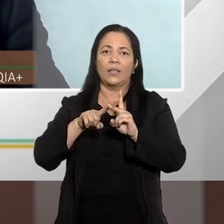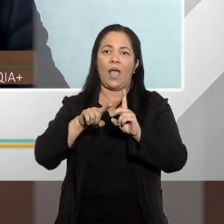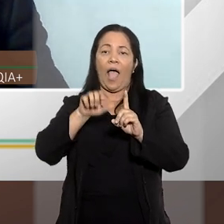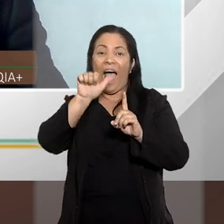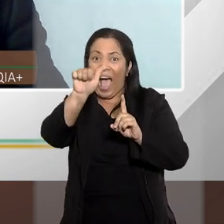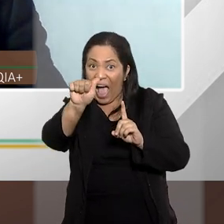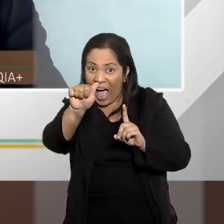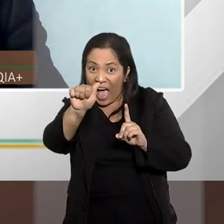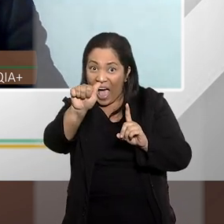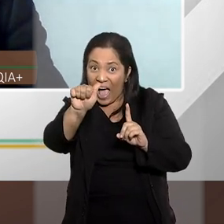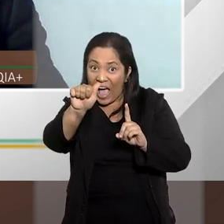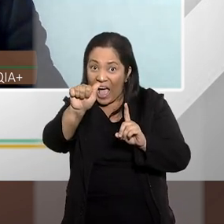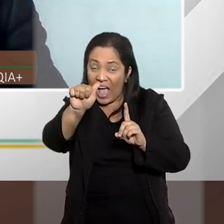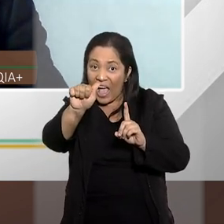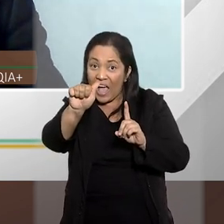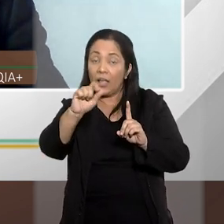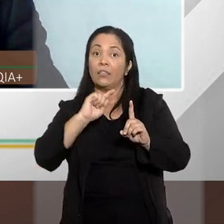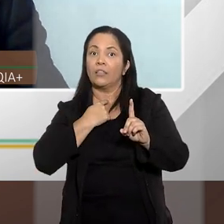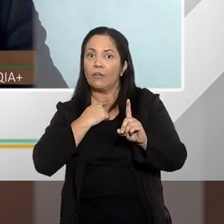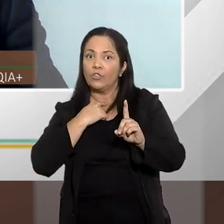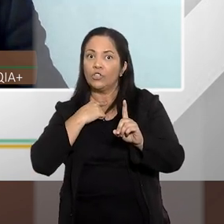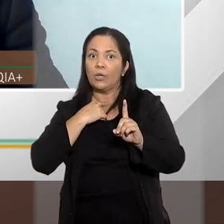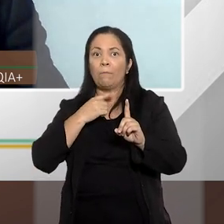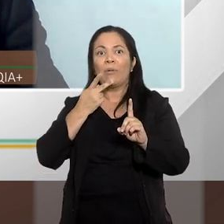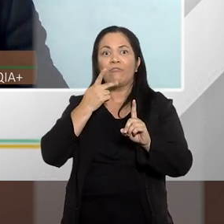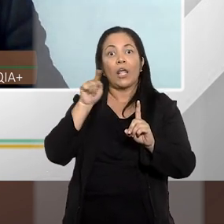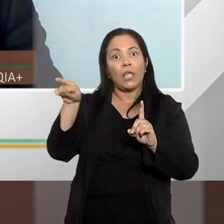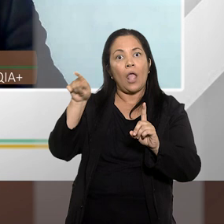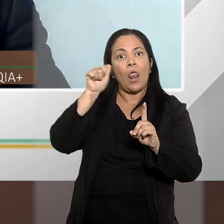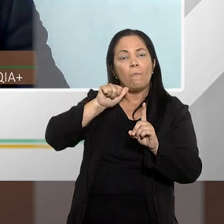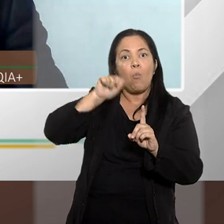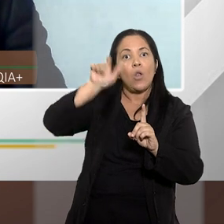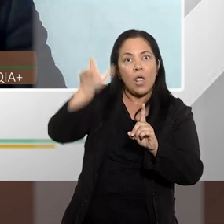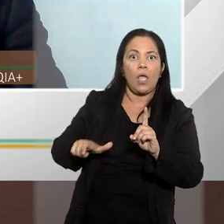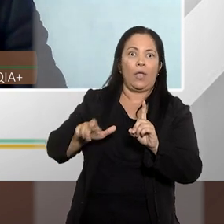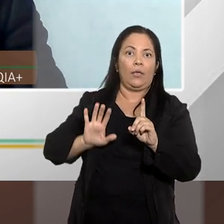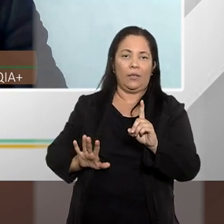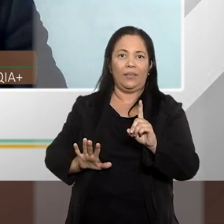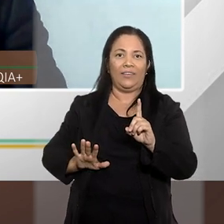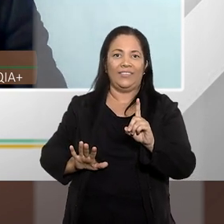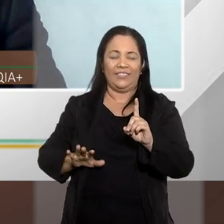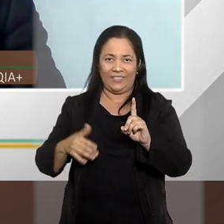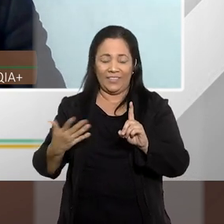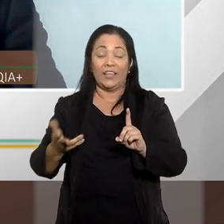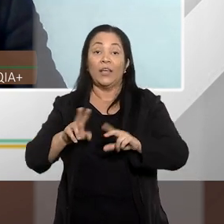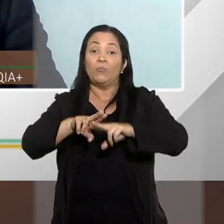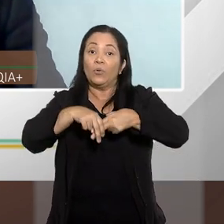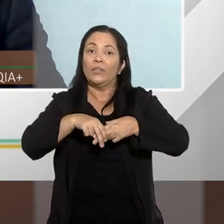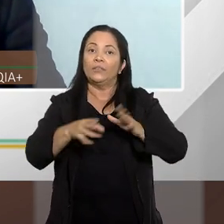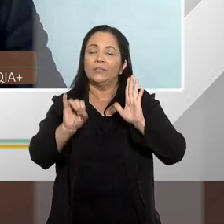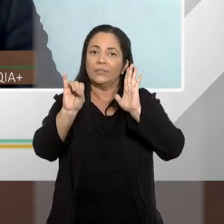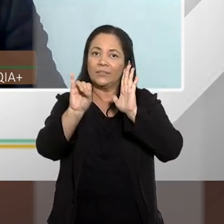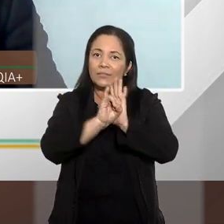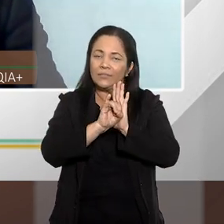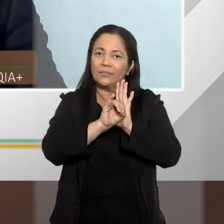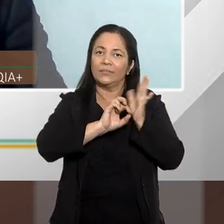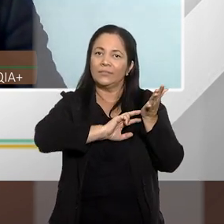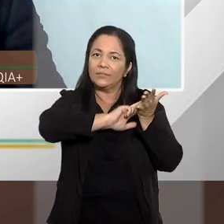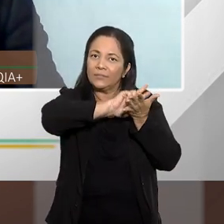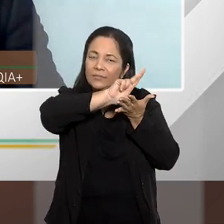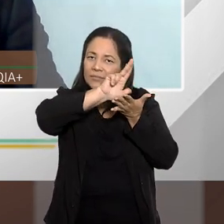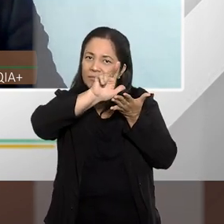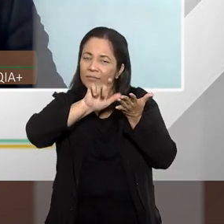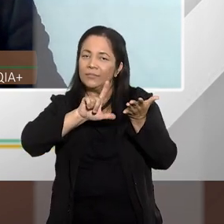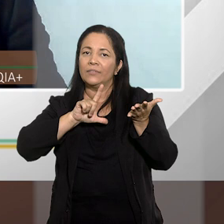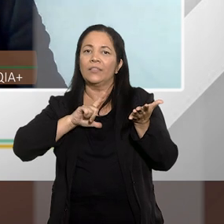usamos, né, ela, dela para falar. E essas identidades, elas são compostas dentro